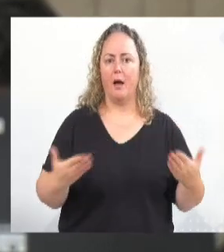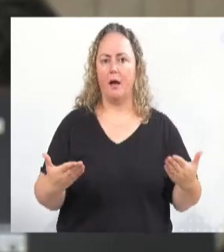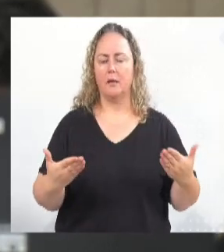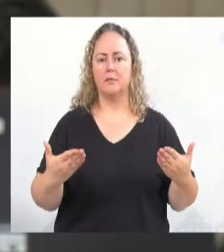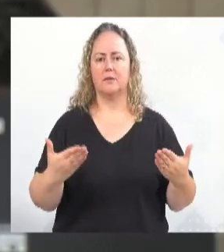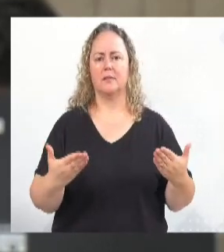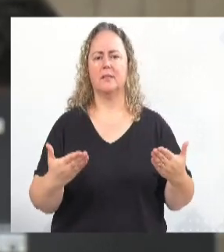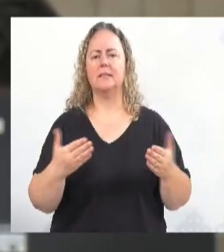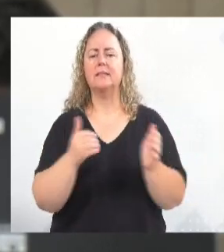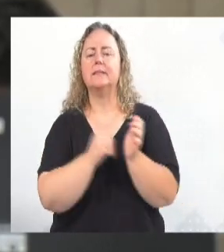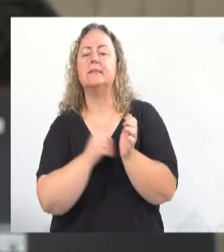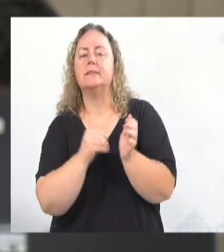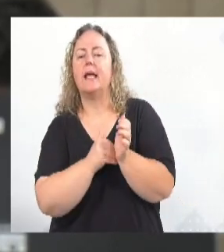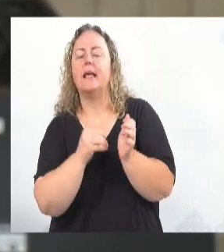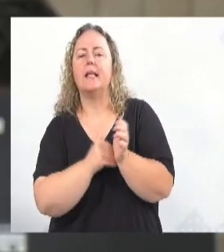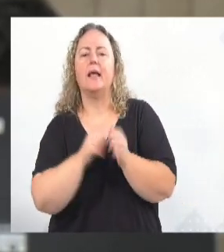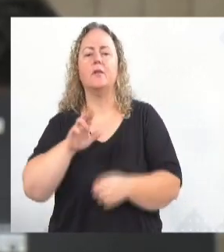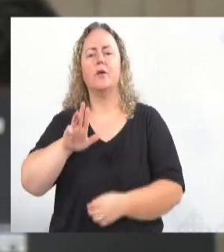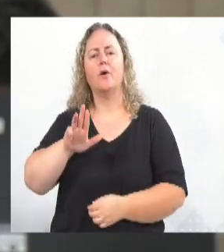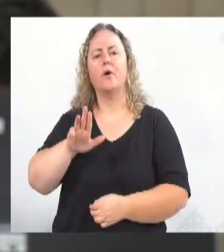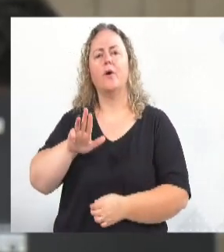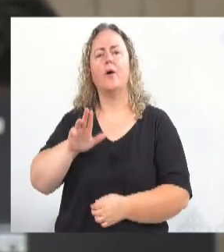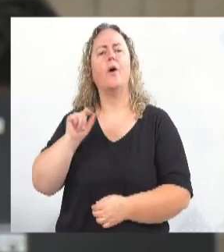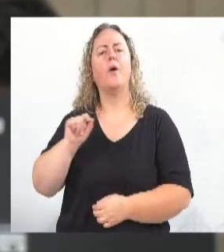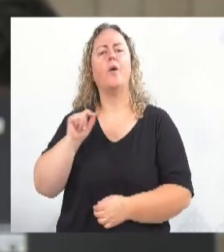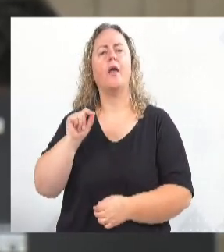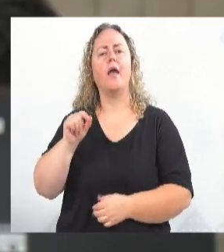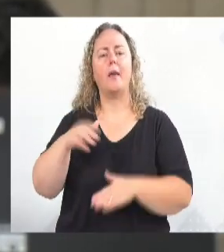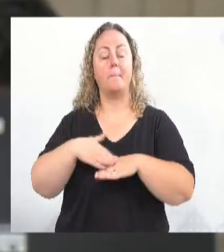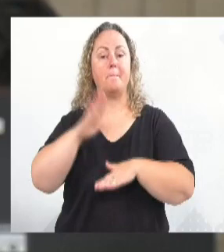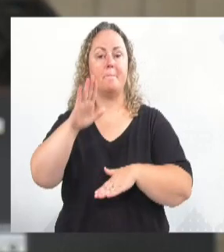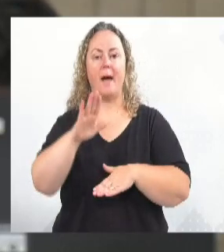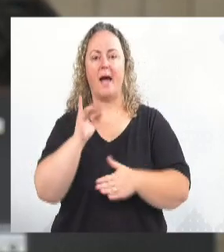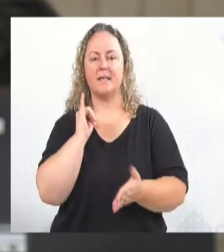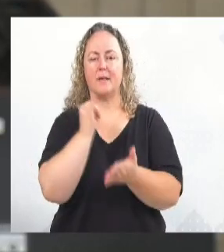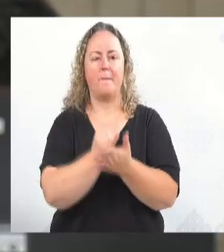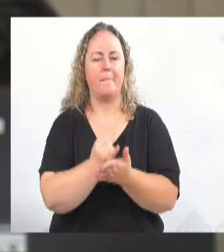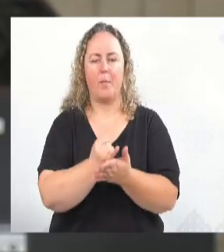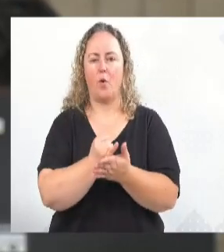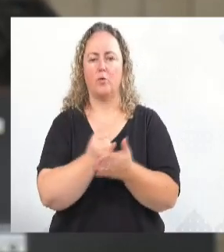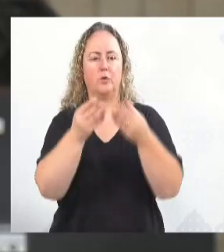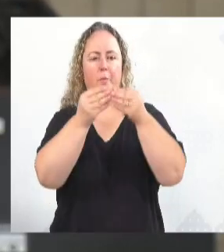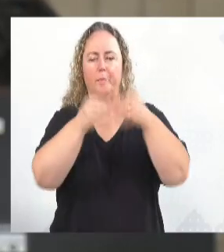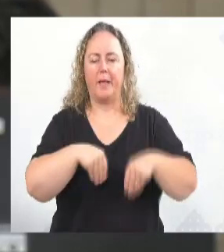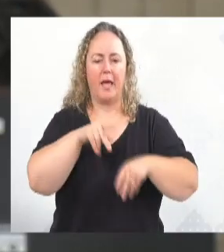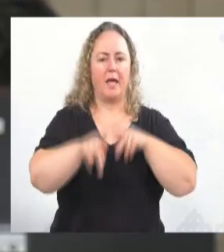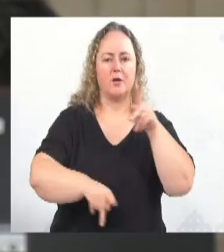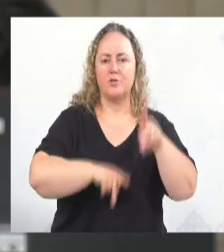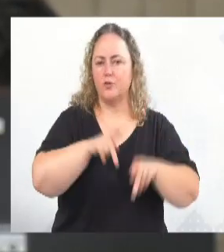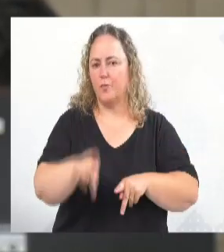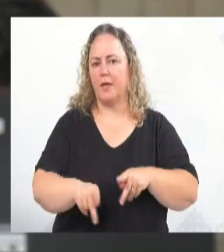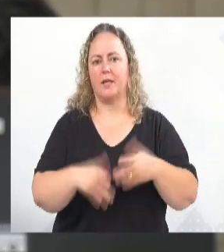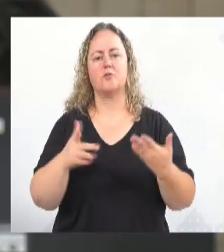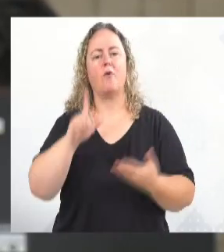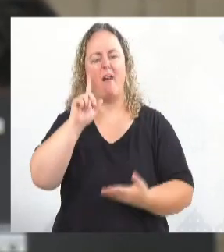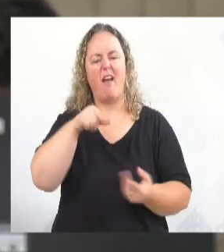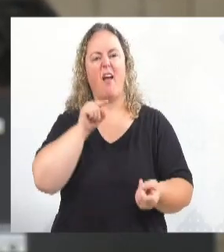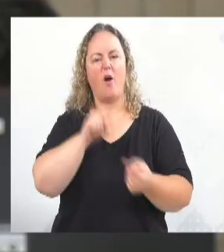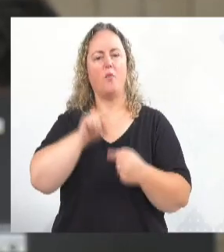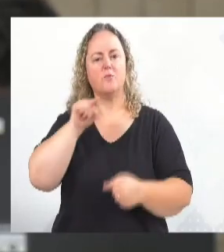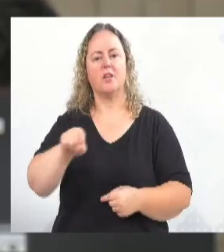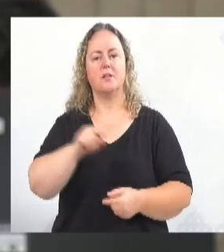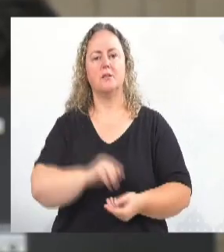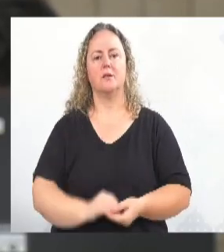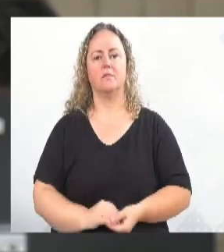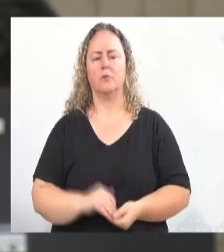governo Lula é aumentar impostos, é prejudicar a população brasileira. Não tem outra métrica, não